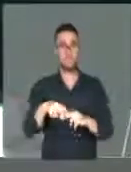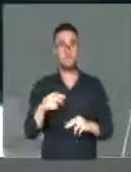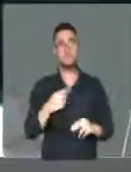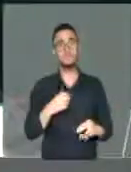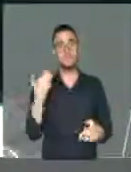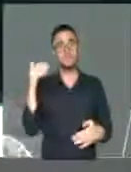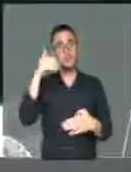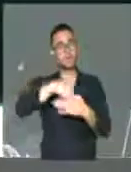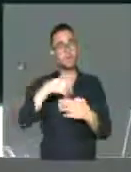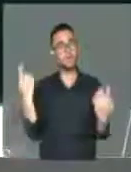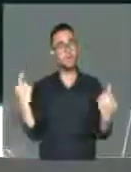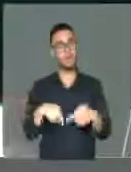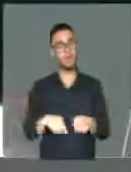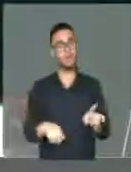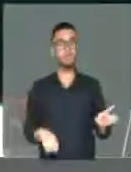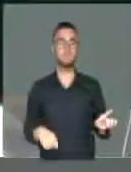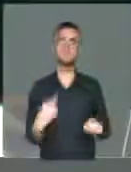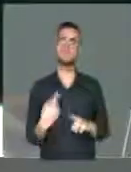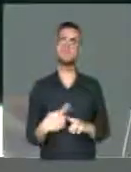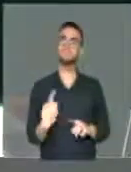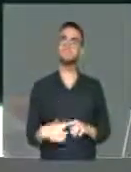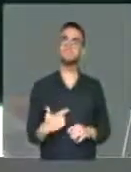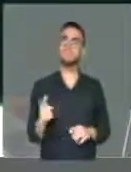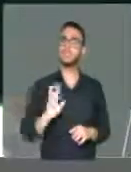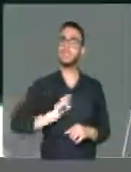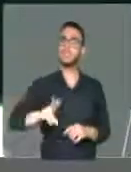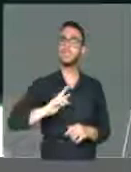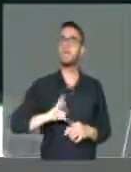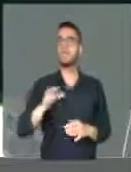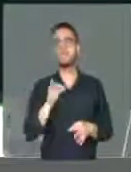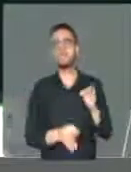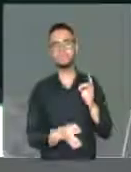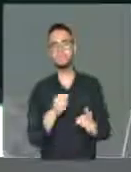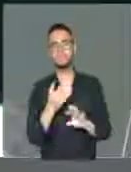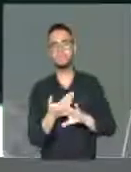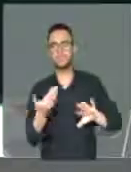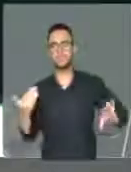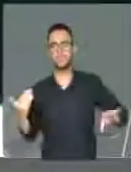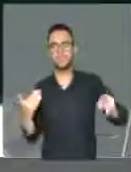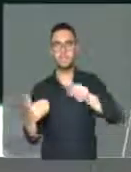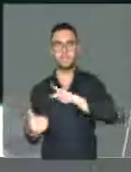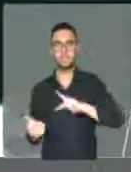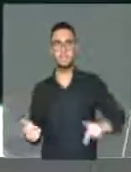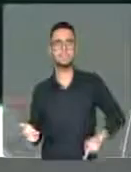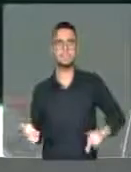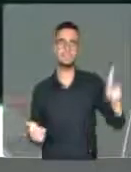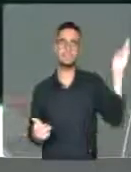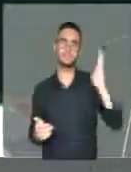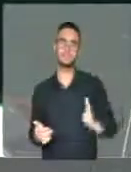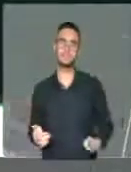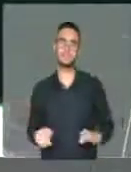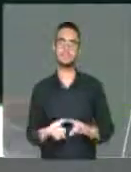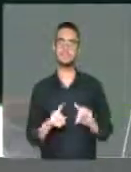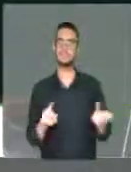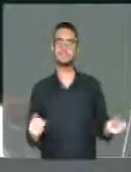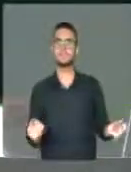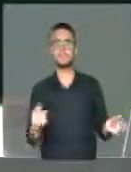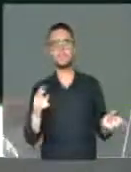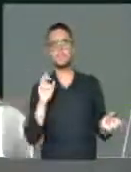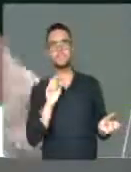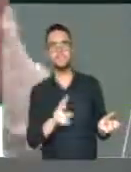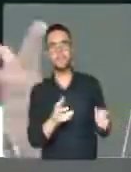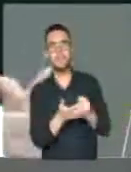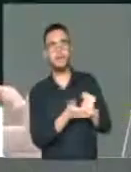contra, porque não é justo afastar um presidente da República baseado